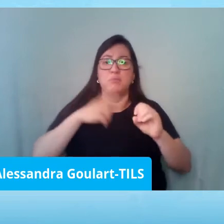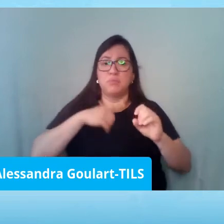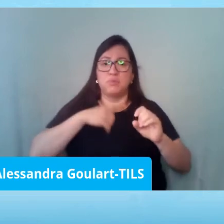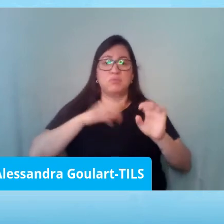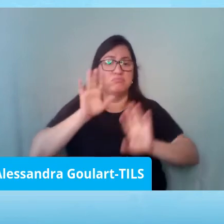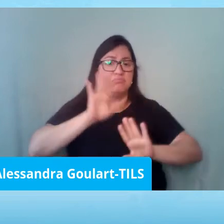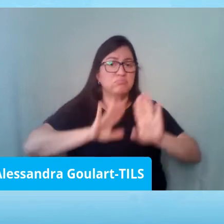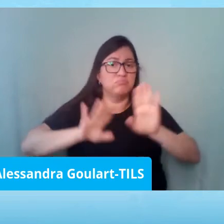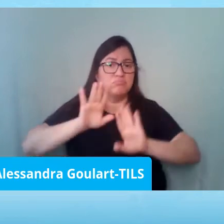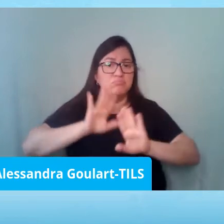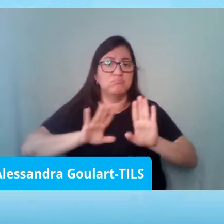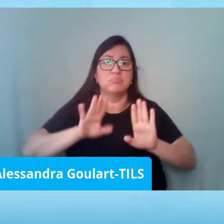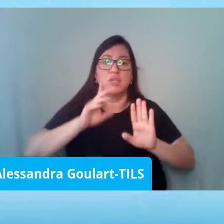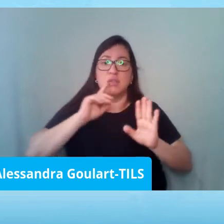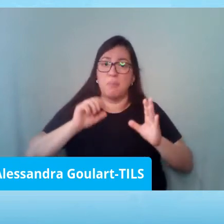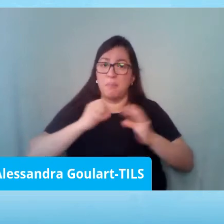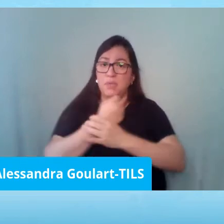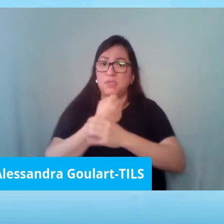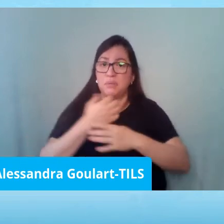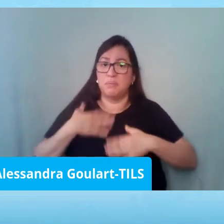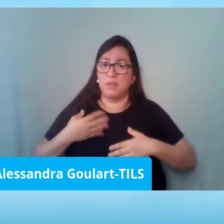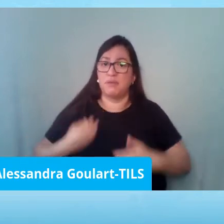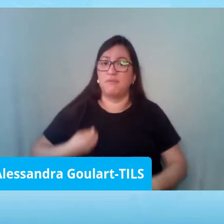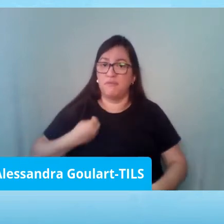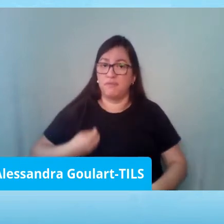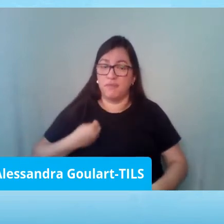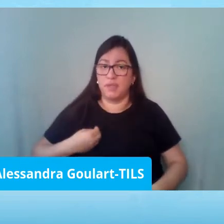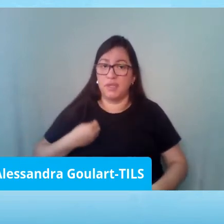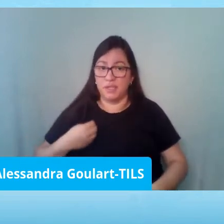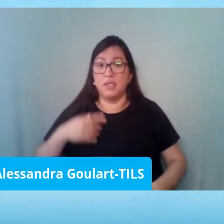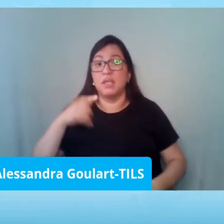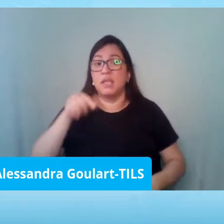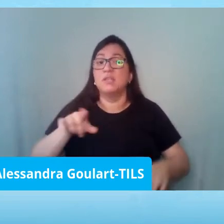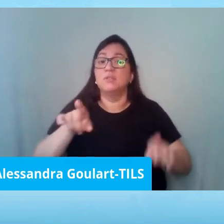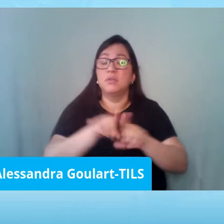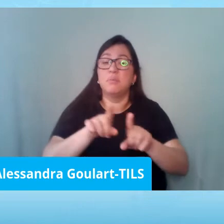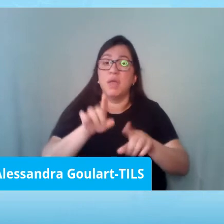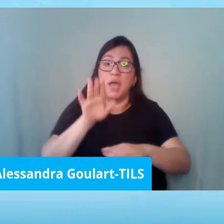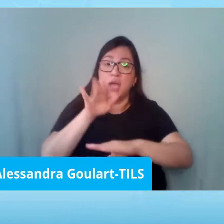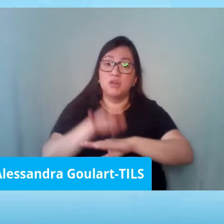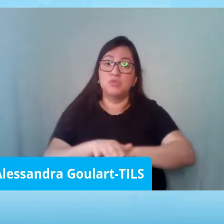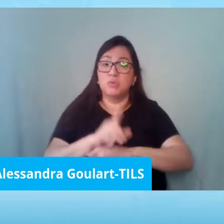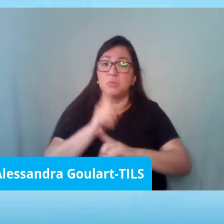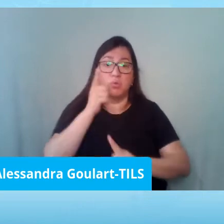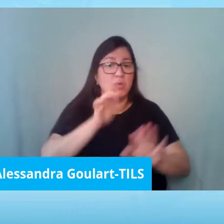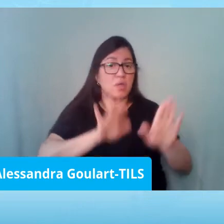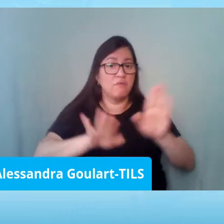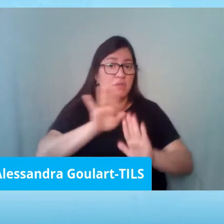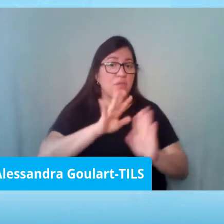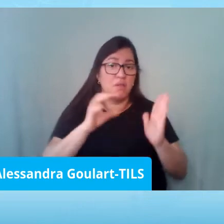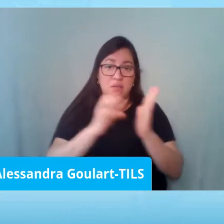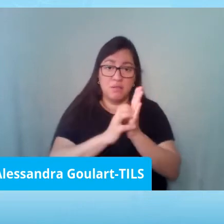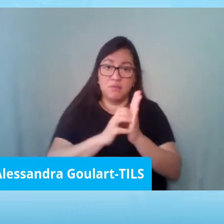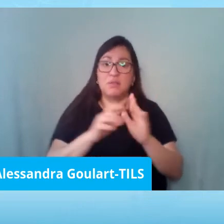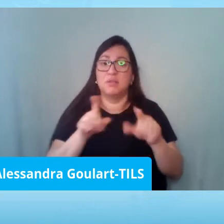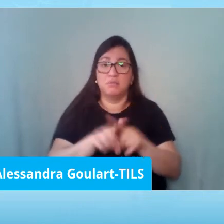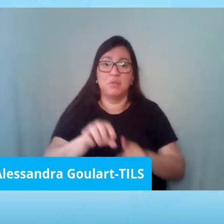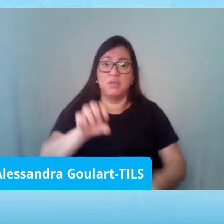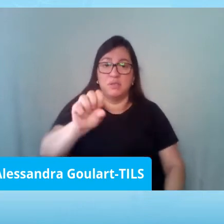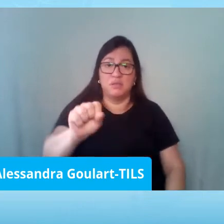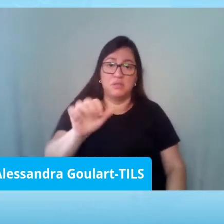uma barreira para o controle tanto do HIV quanto da sífilis. Então, quando a gente está informado, a gente não reproduz